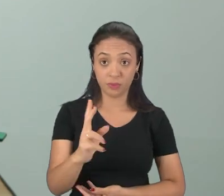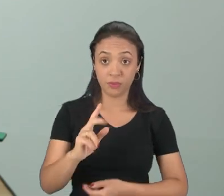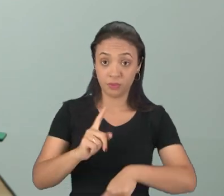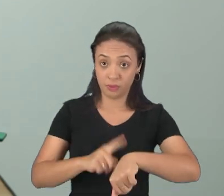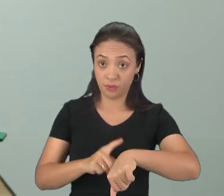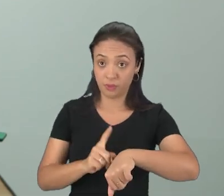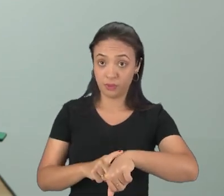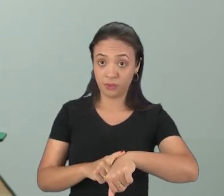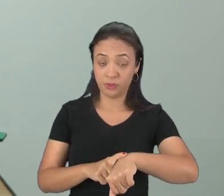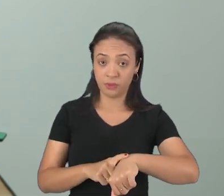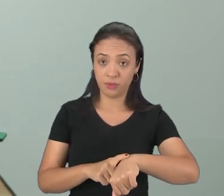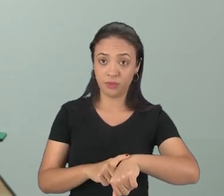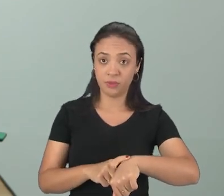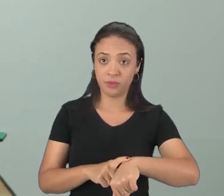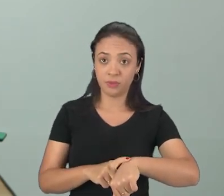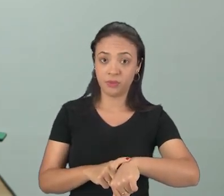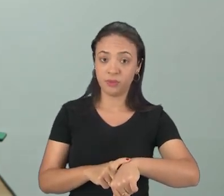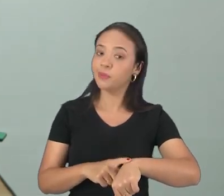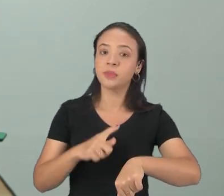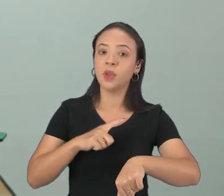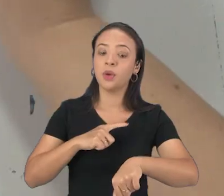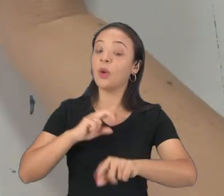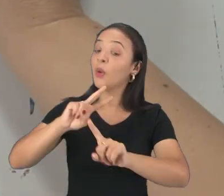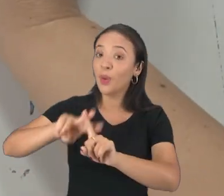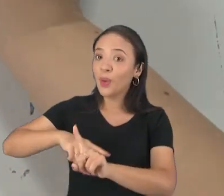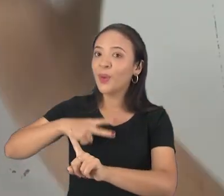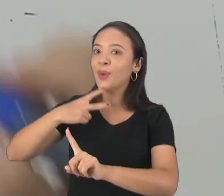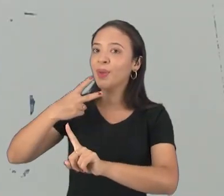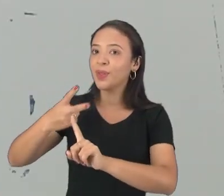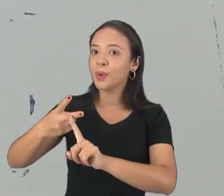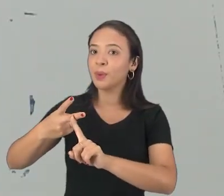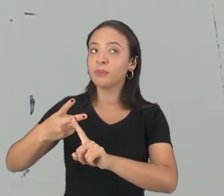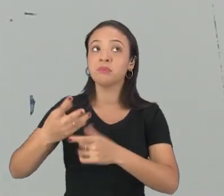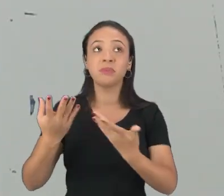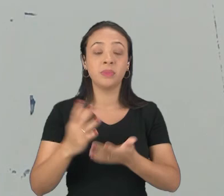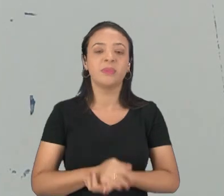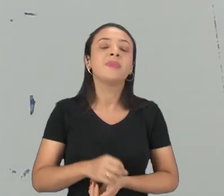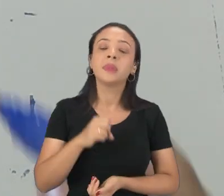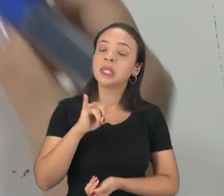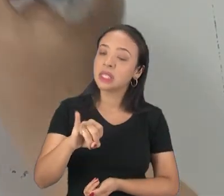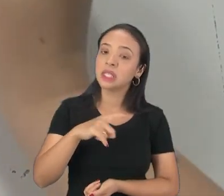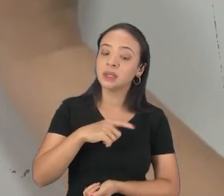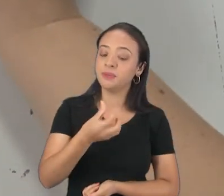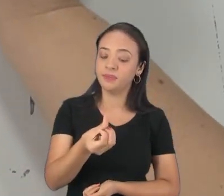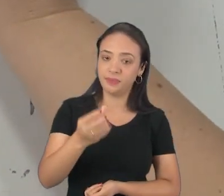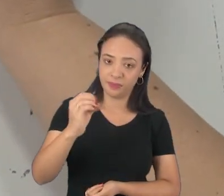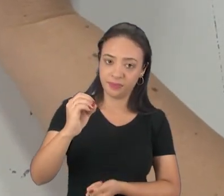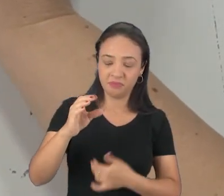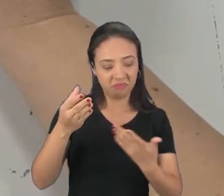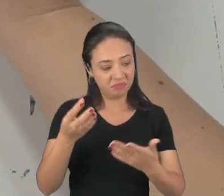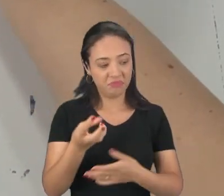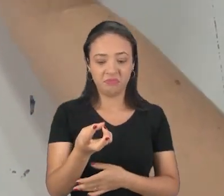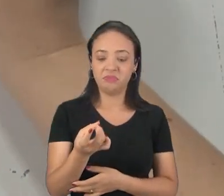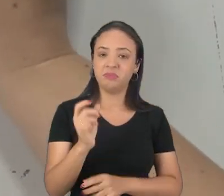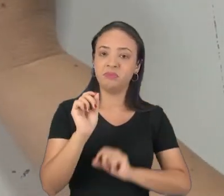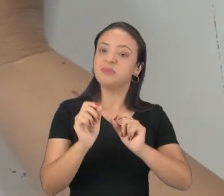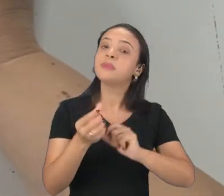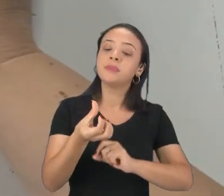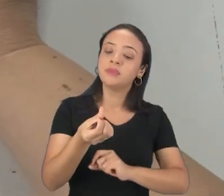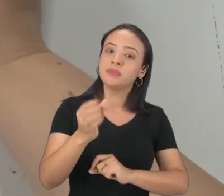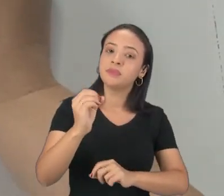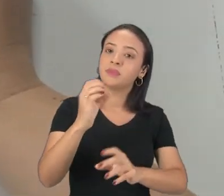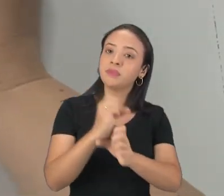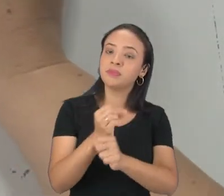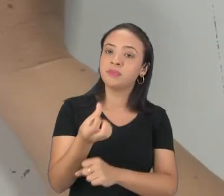2 horas, eu vou ter o dobro. Se aqui é 60, eu vou contar 60